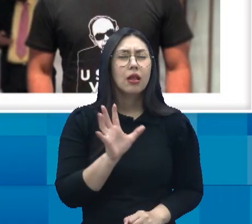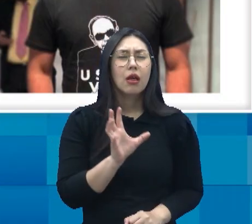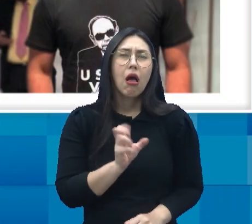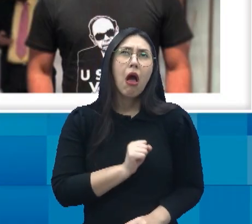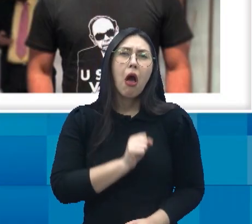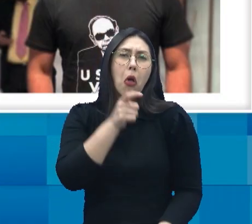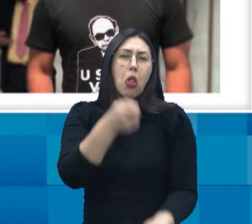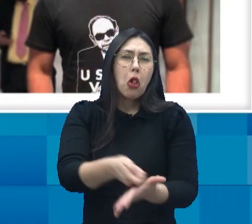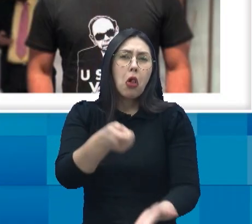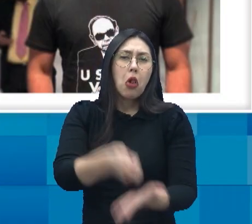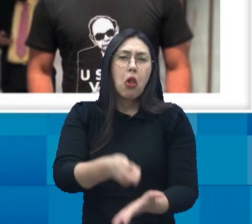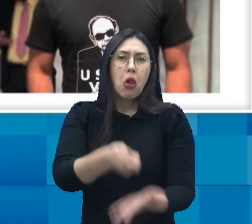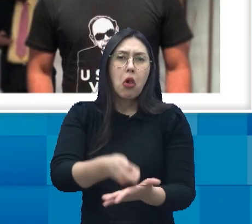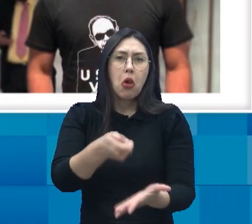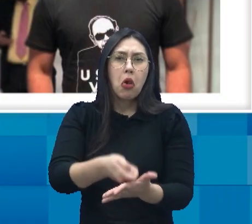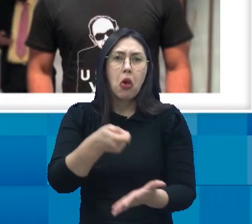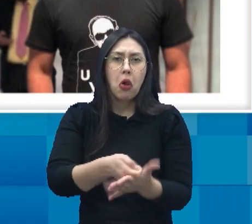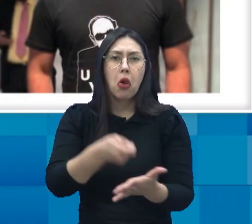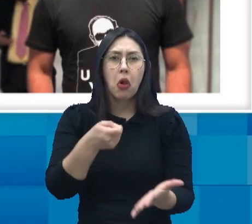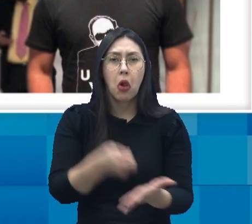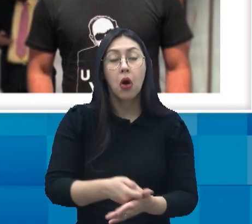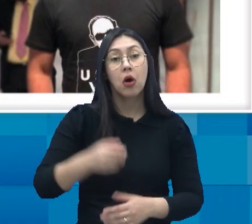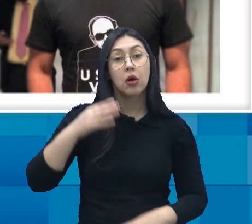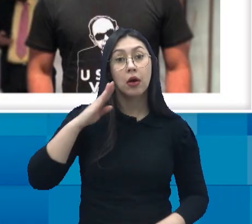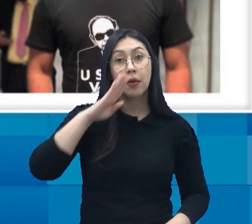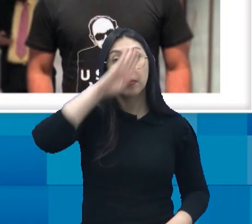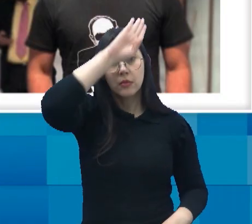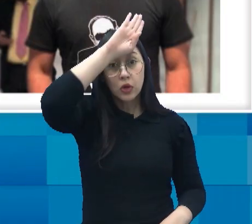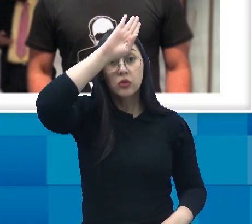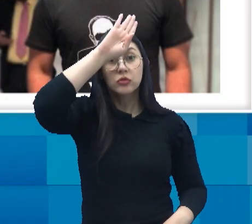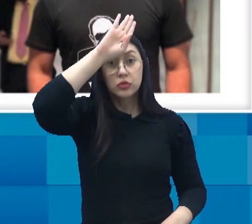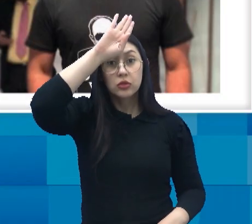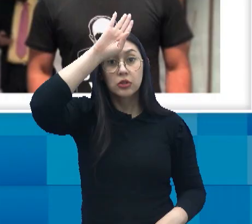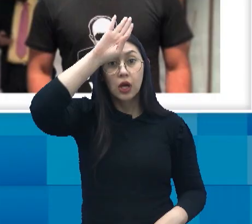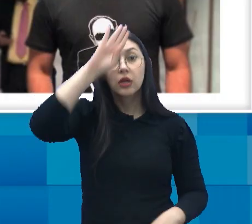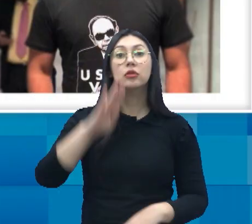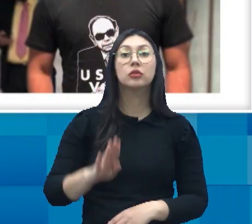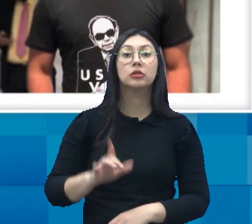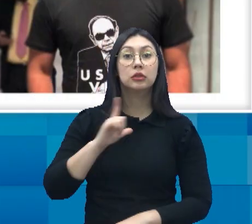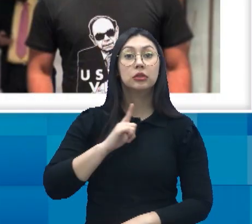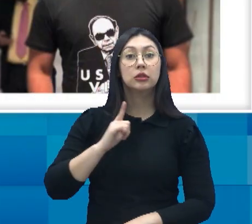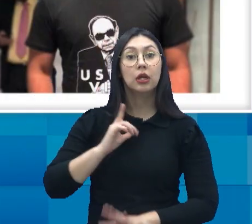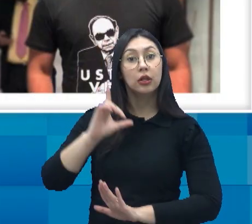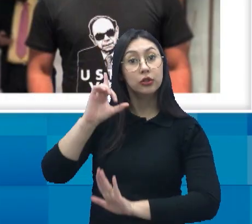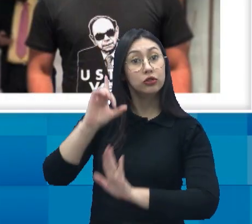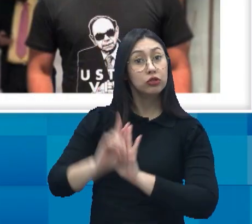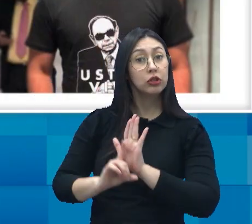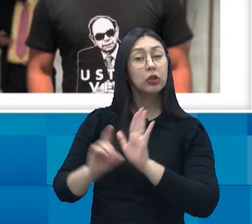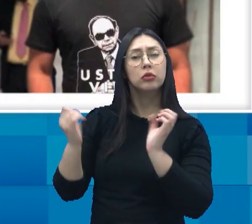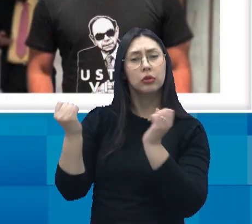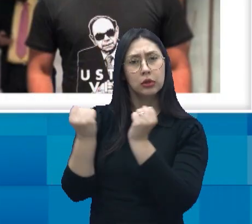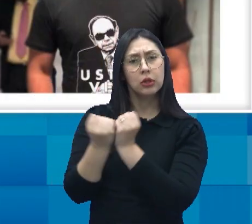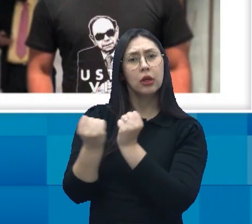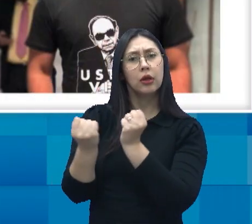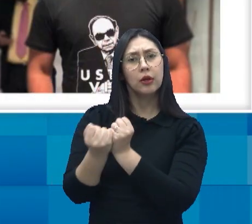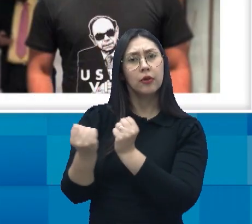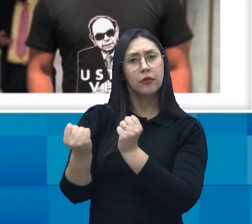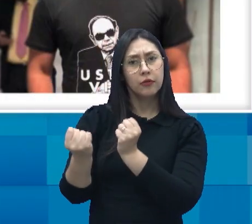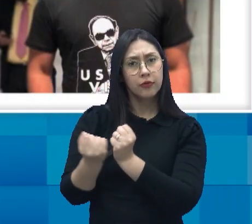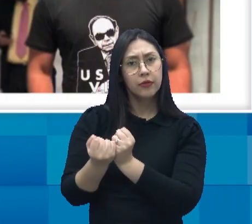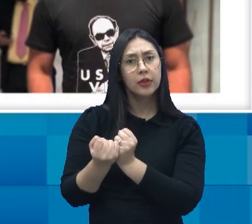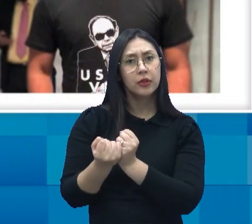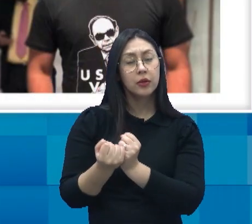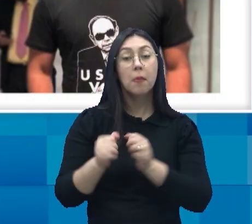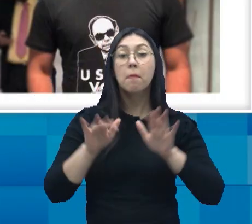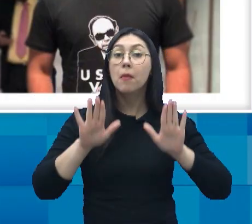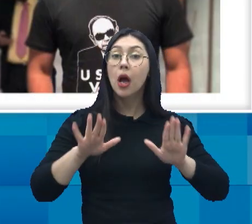de ditadores, Bolsonaro tem direito à ampla defesa, seguindo